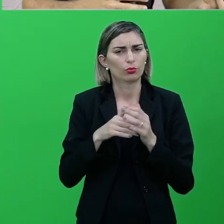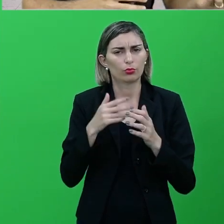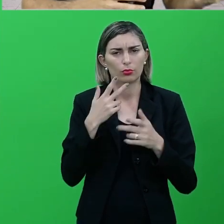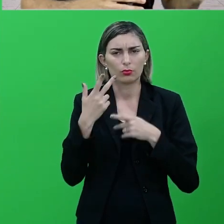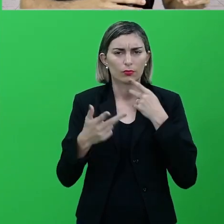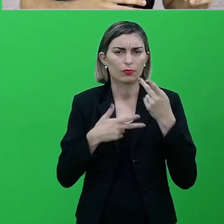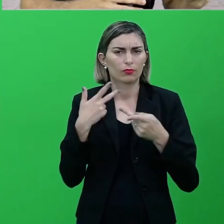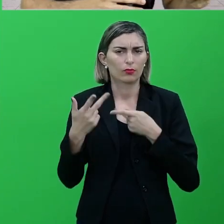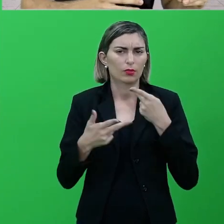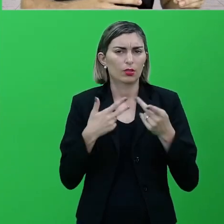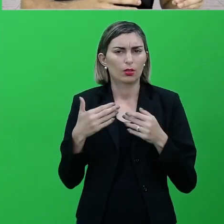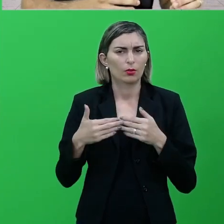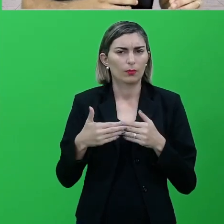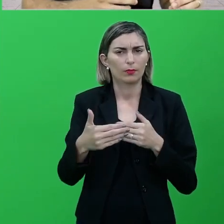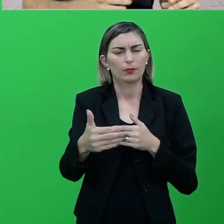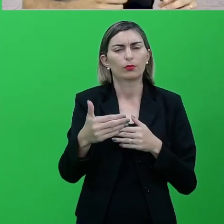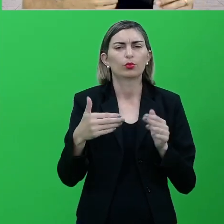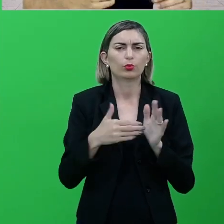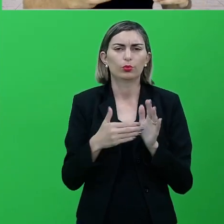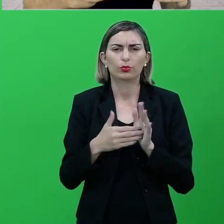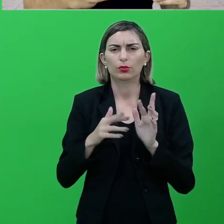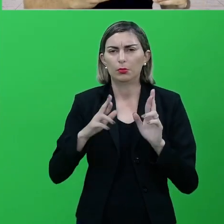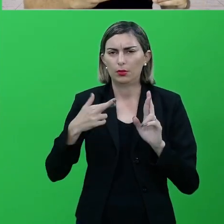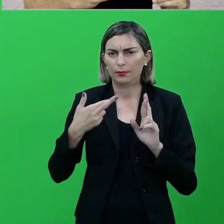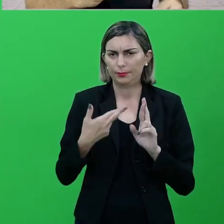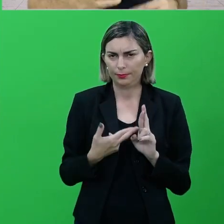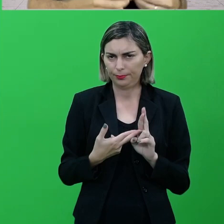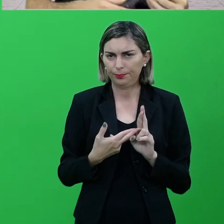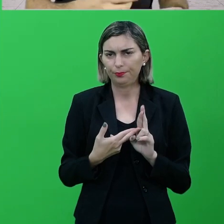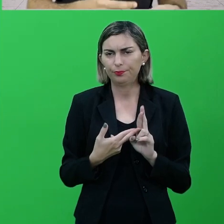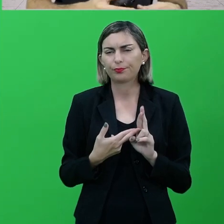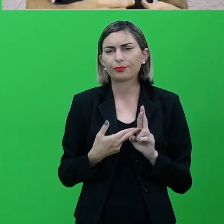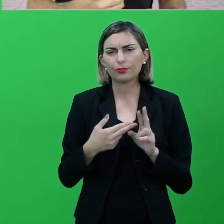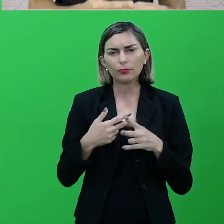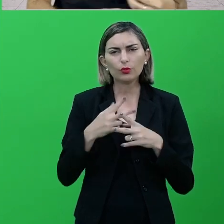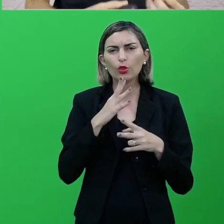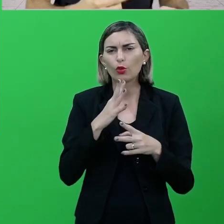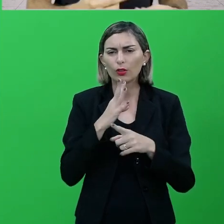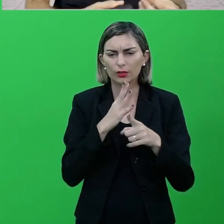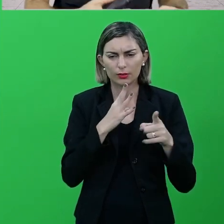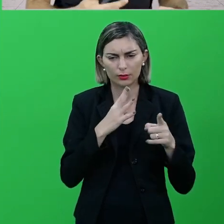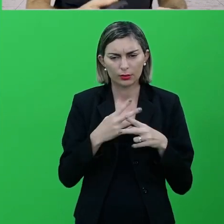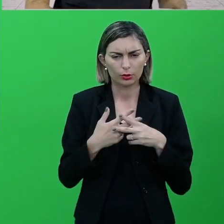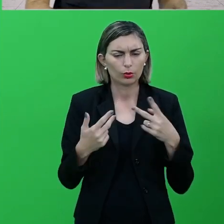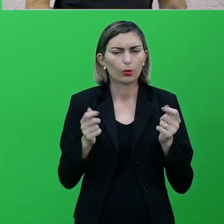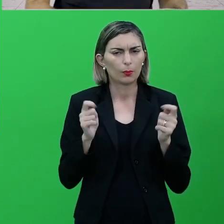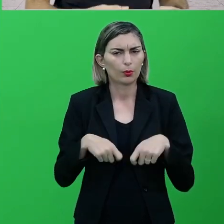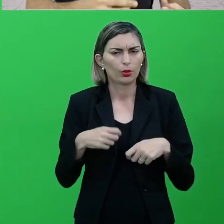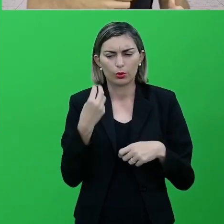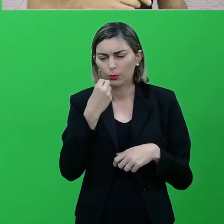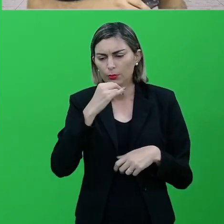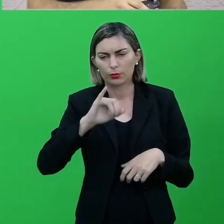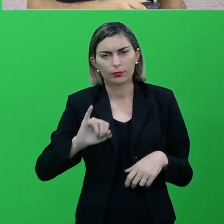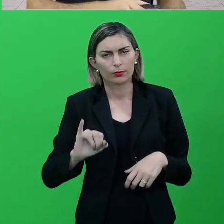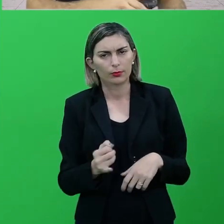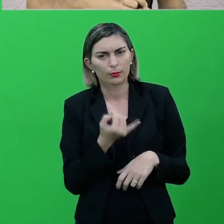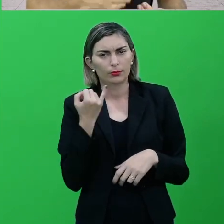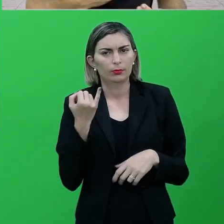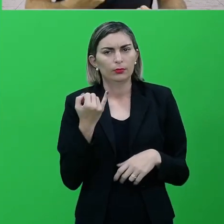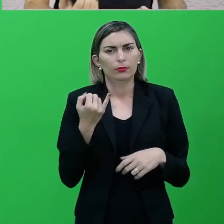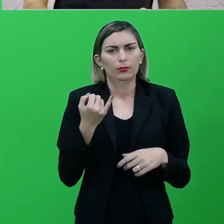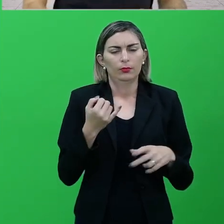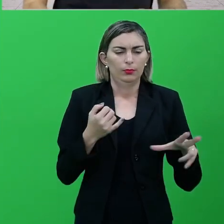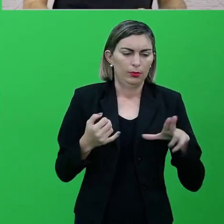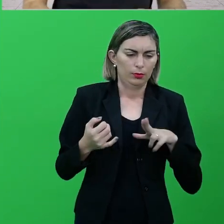falou, né, a partir dessa última referência, nas coincidências, né, naquilo que se pode aproveitar do setor